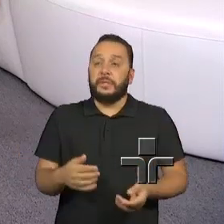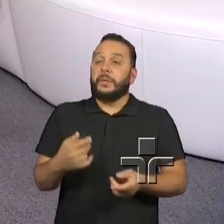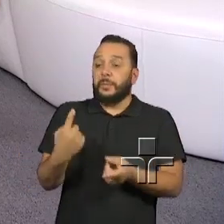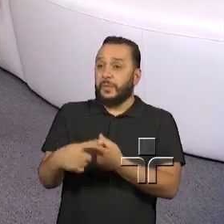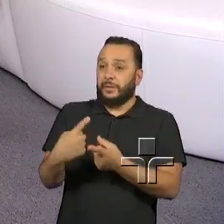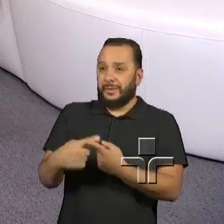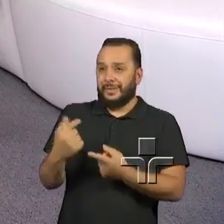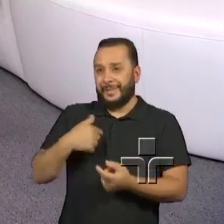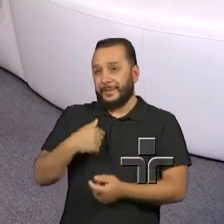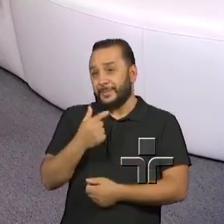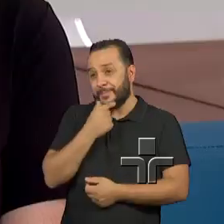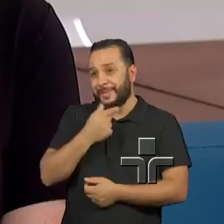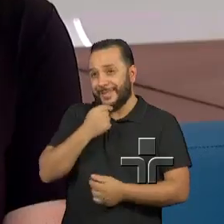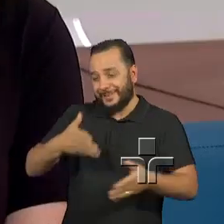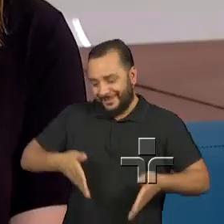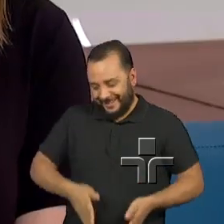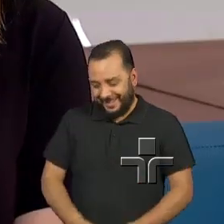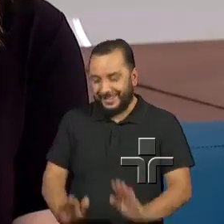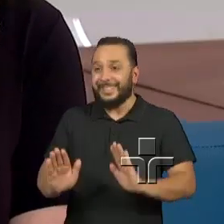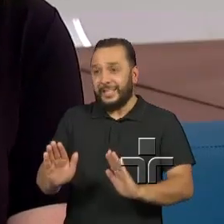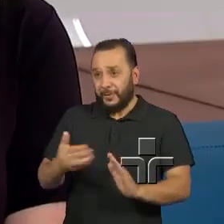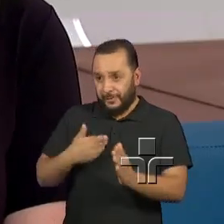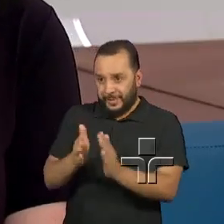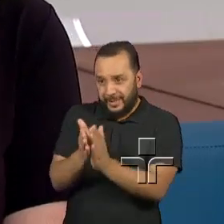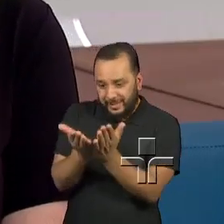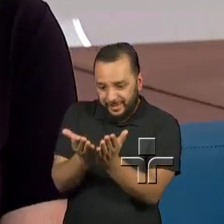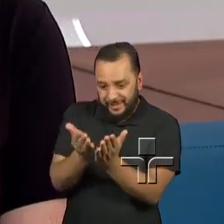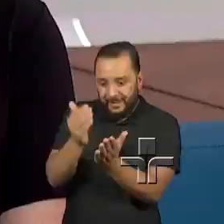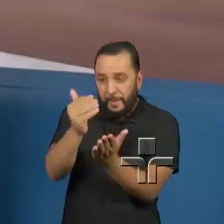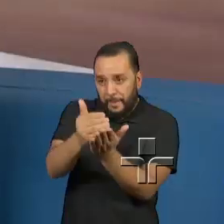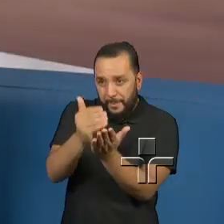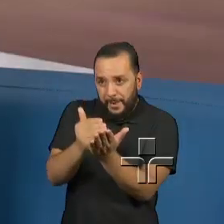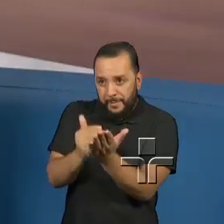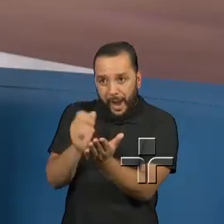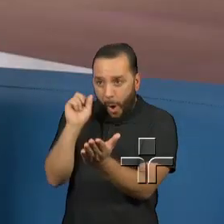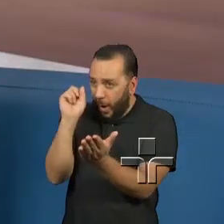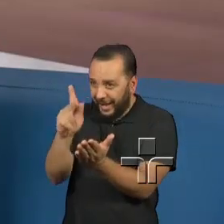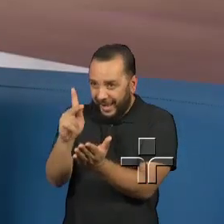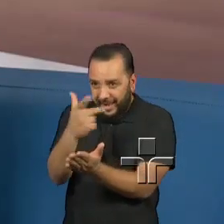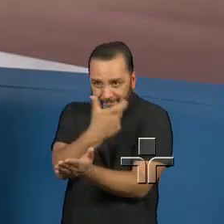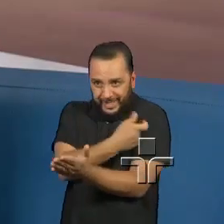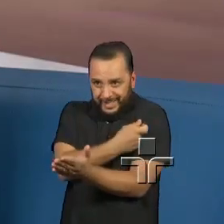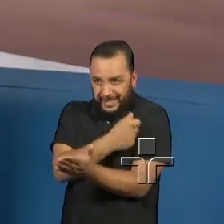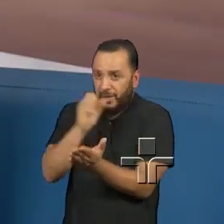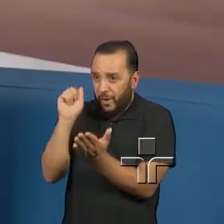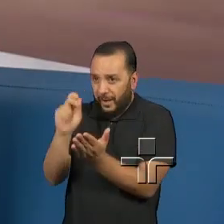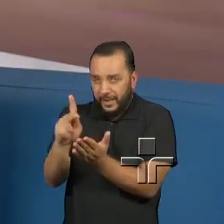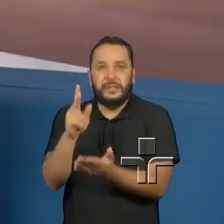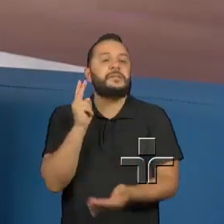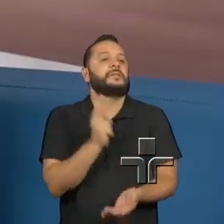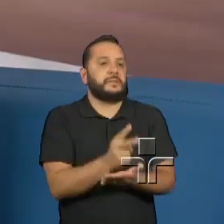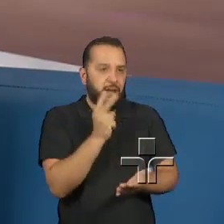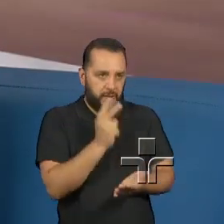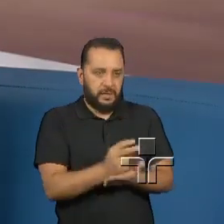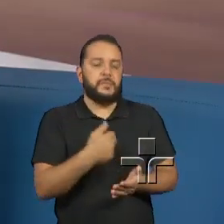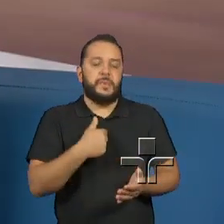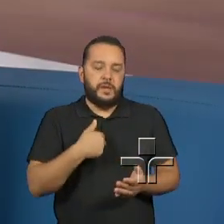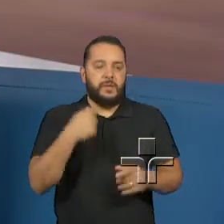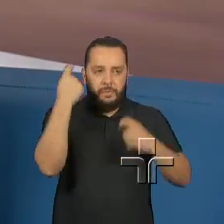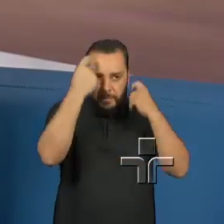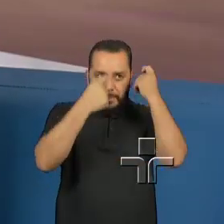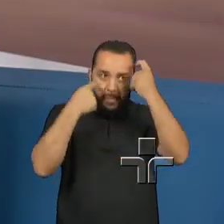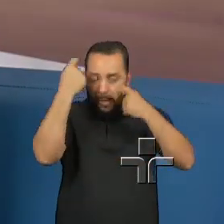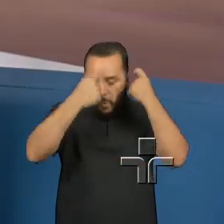que os meninos nasceram, a carteirinha deles está em dia? Sim, sempre. Sempre. É uma preocupação que eu sempre